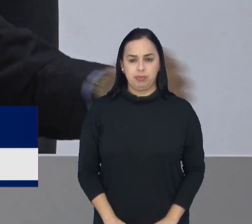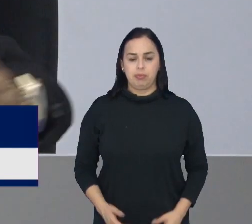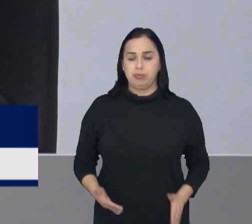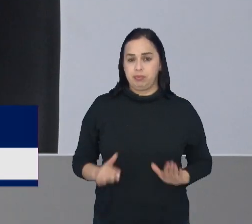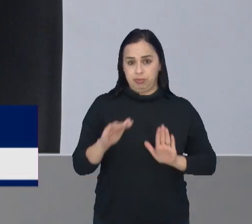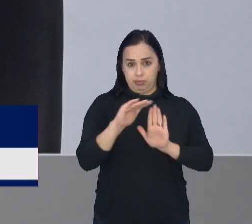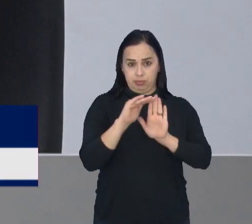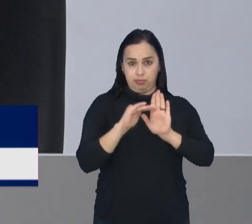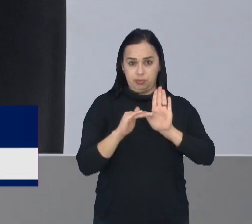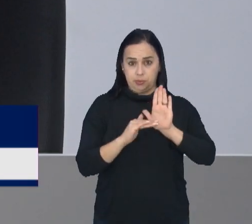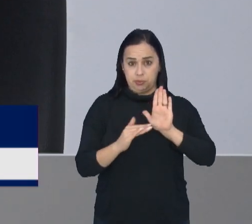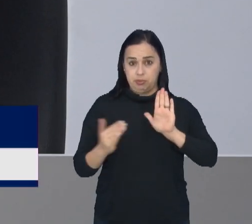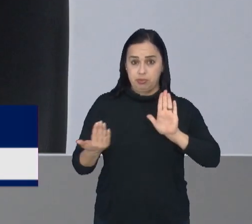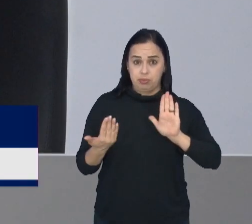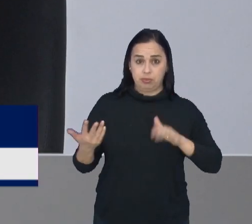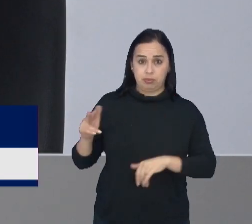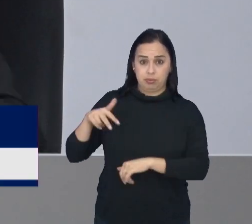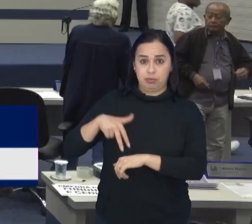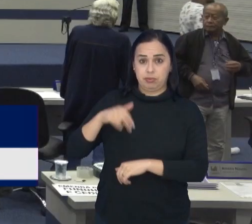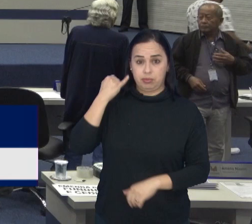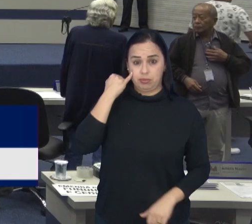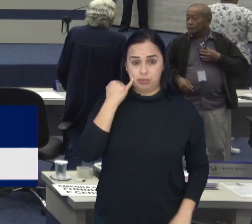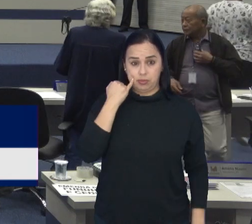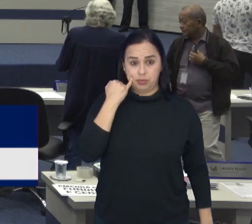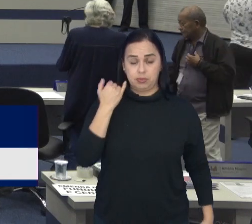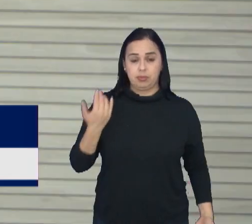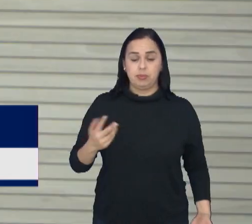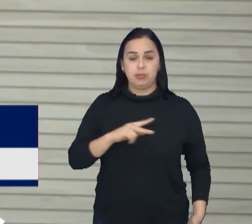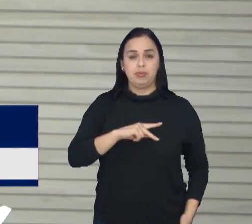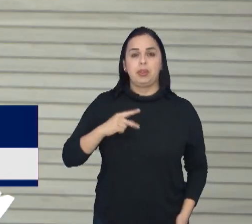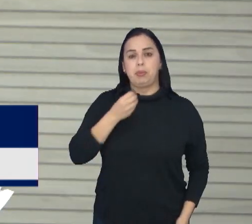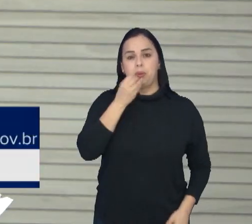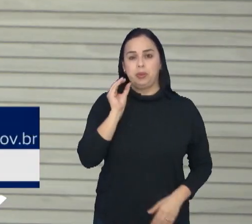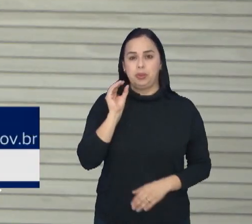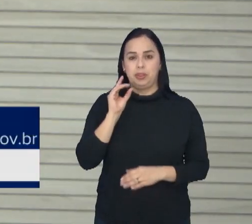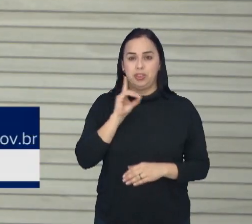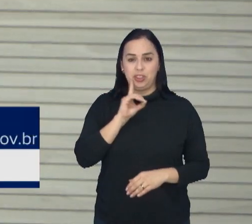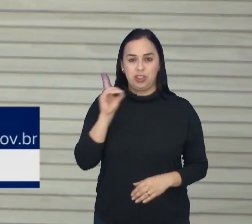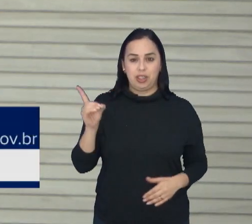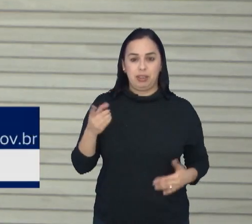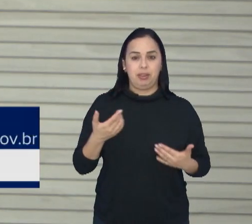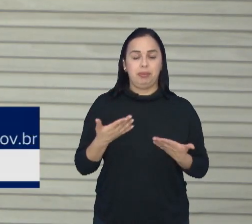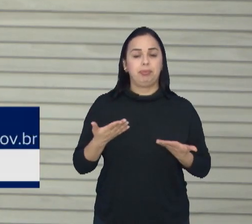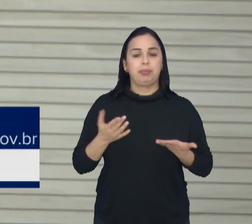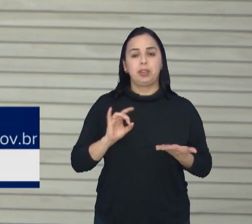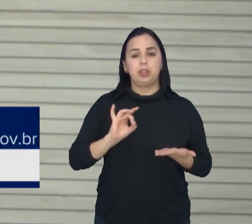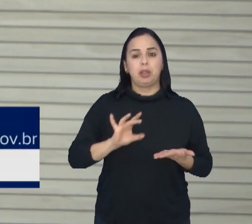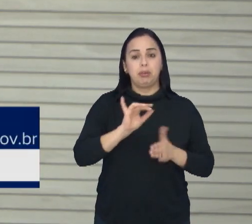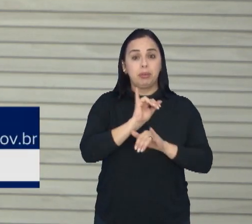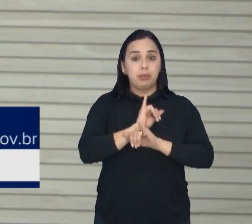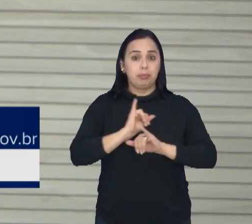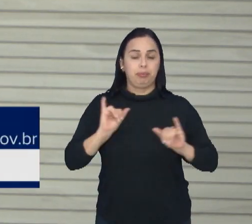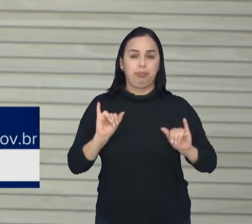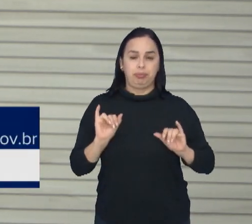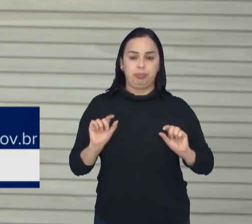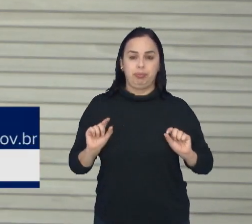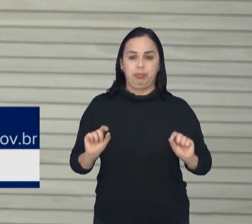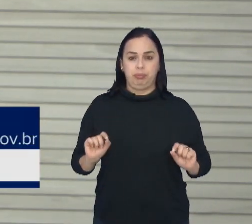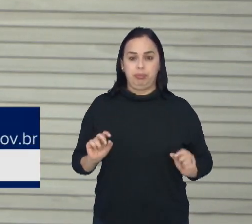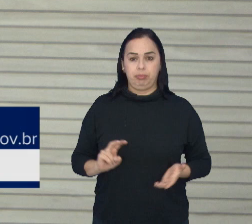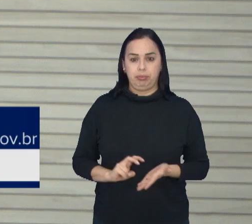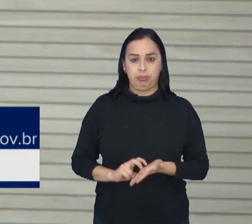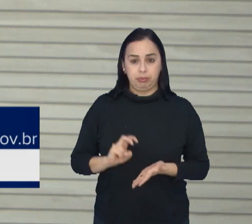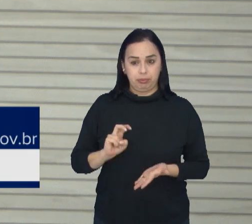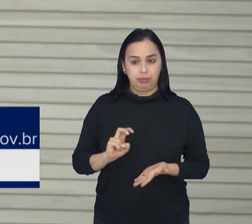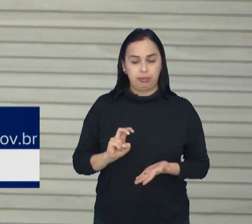Questão de ordem, o vereador José Luiz Nunes. Senhor presidente, bom dia. Apenas para constar, na manhã de